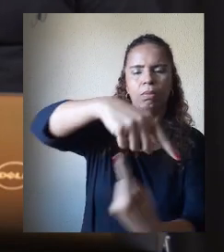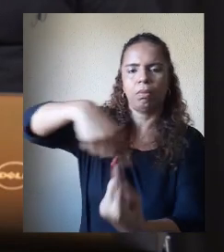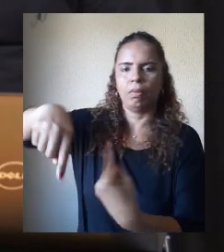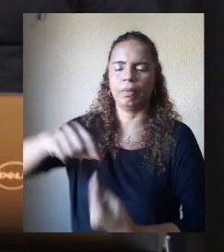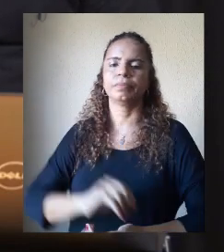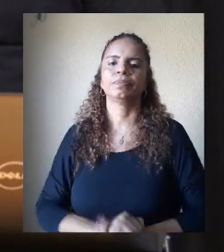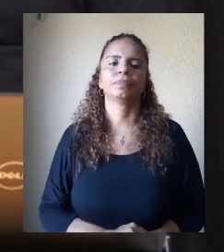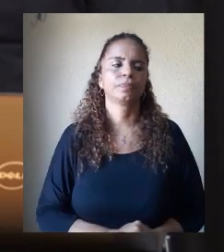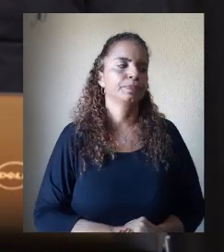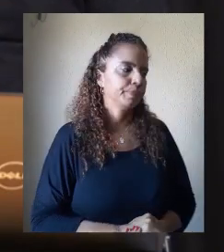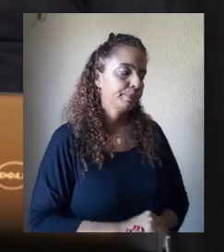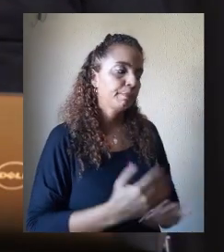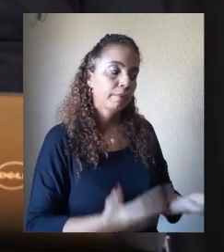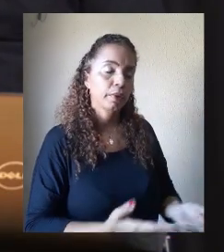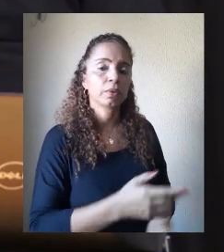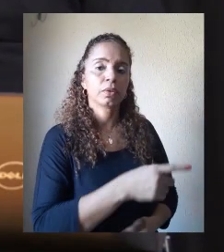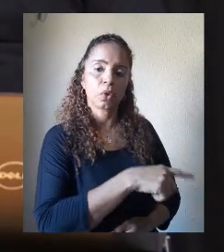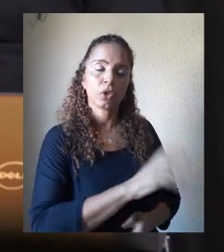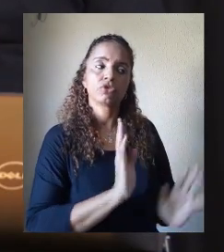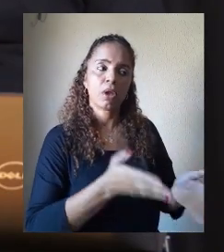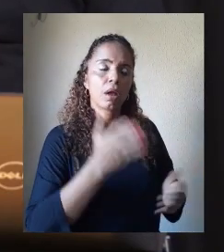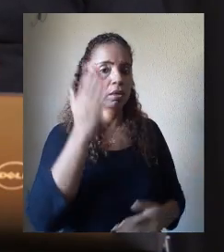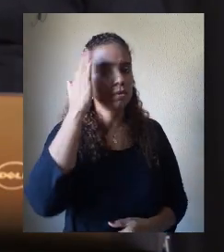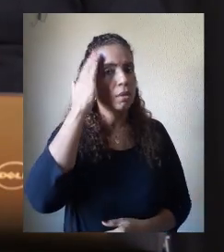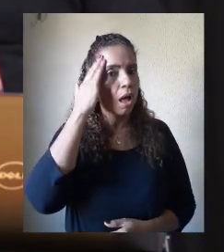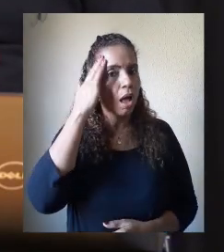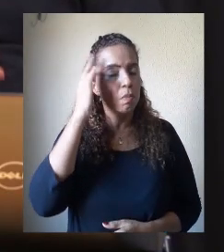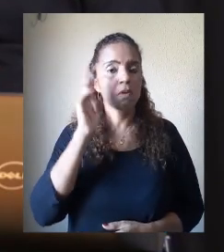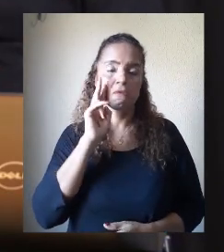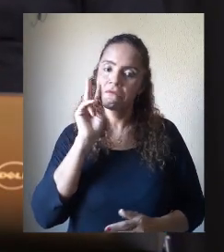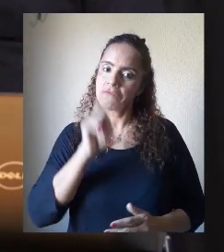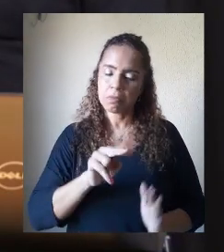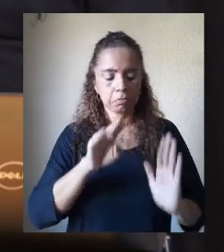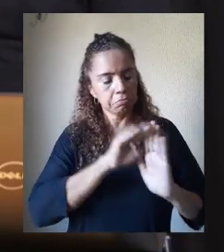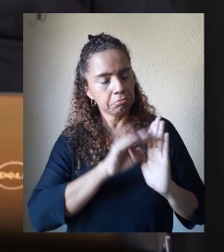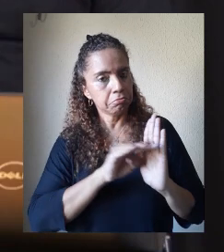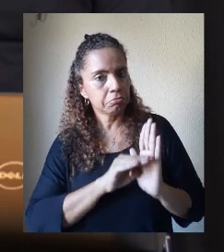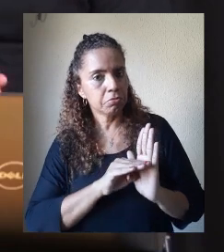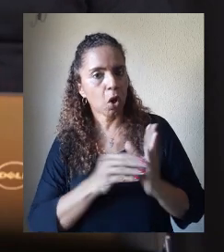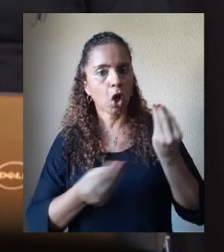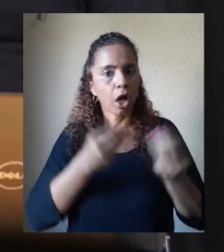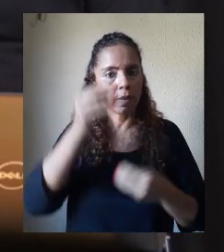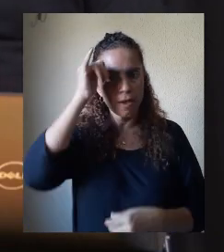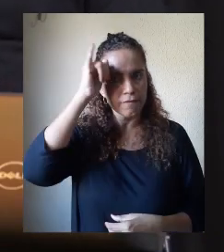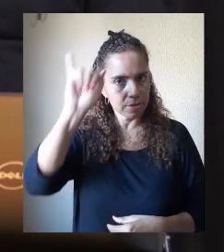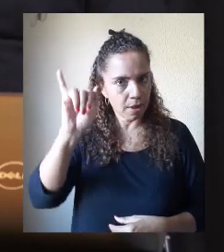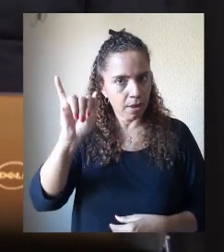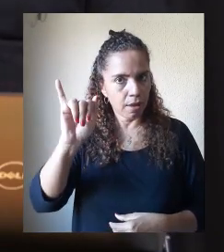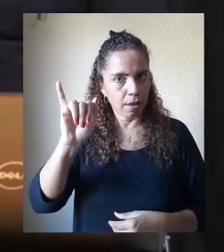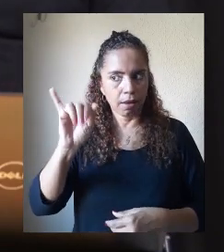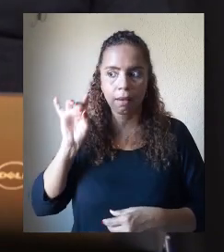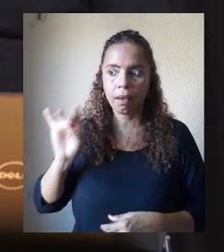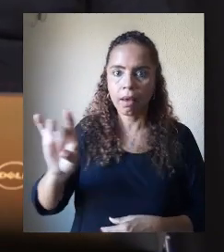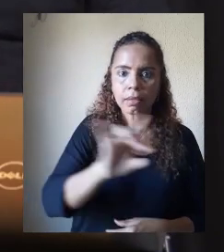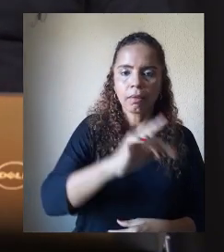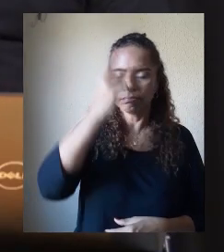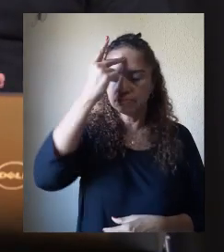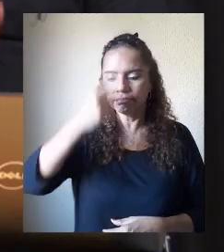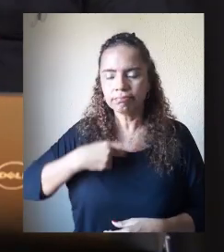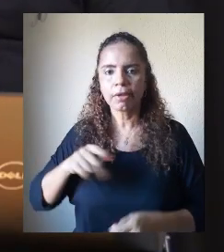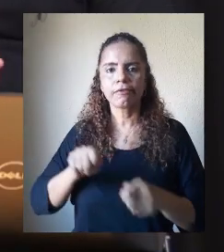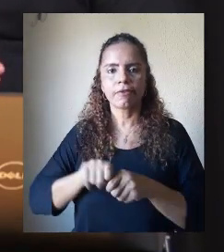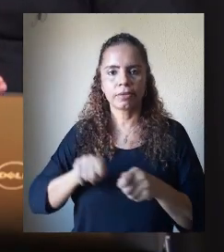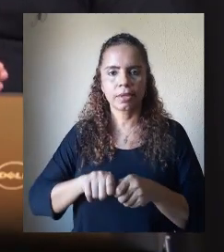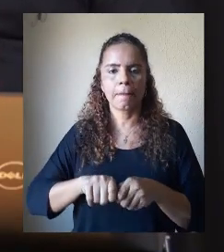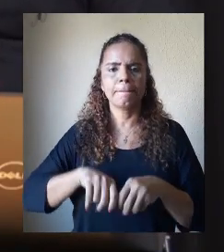também a gente pode pensar, a gente já ouviu muito das medidas preventivas, o que individualmente se pode fazer, mas tem mais a ver com